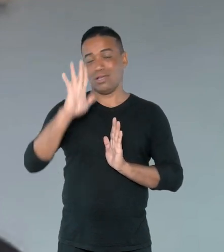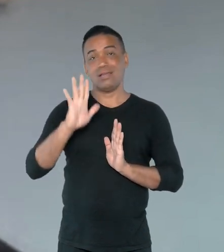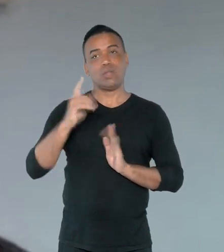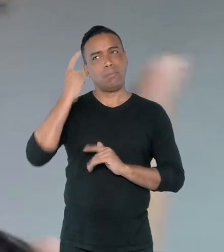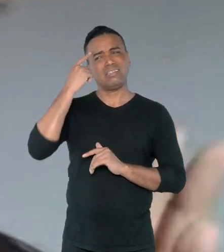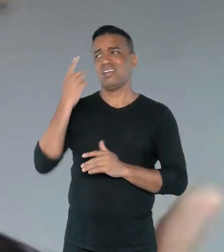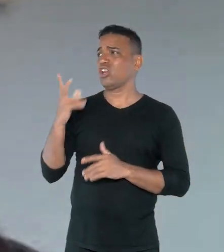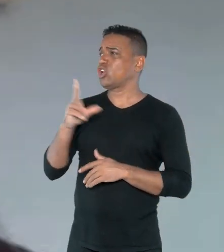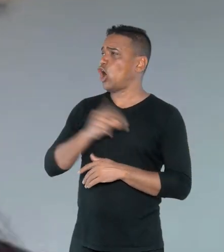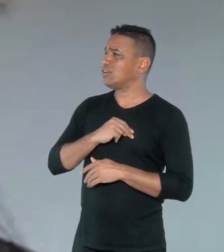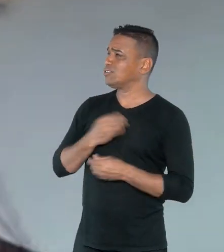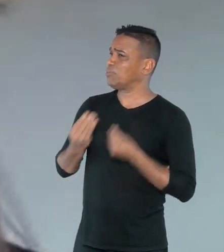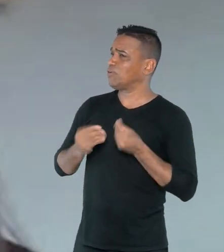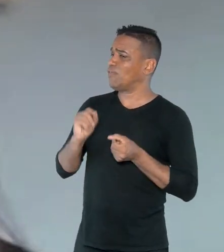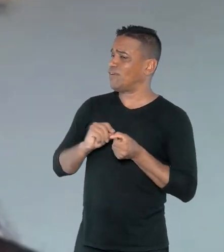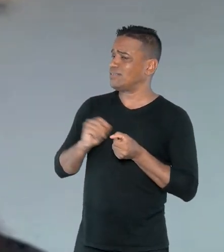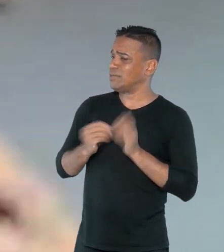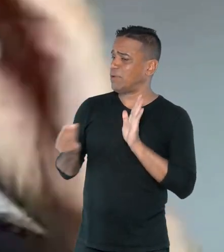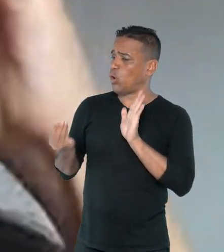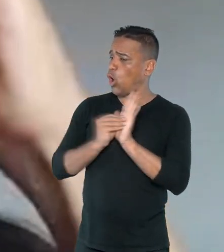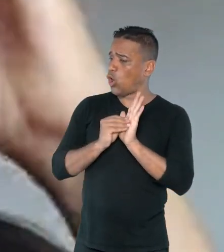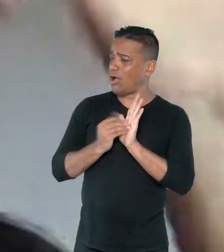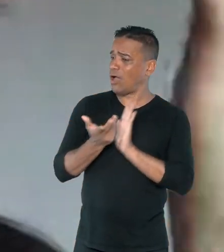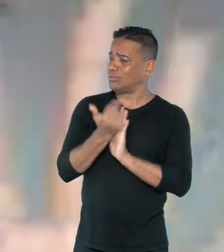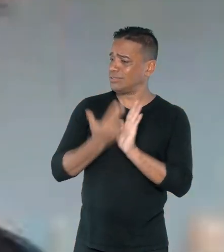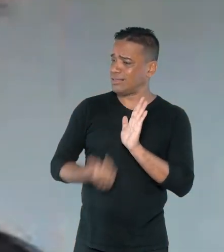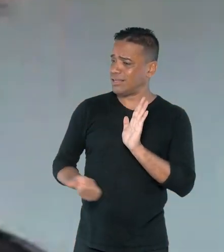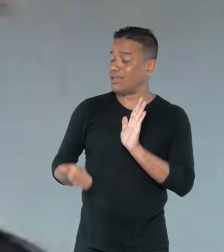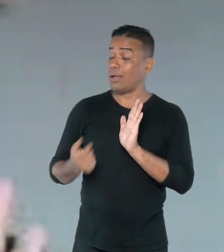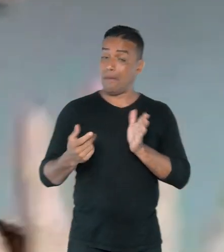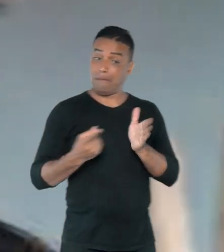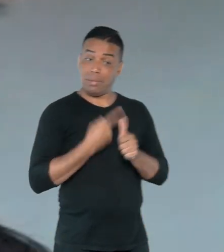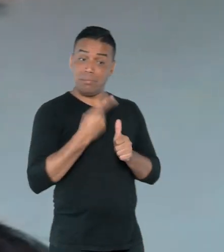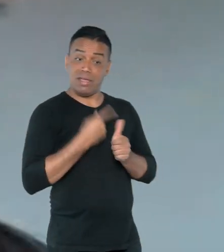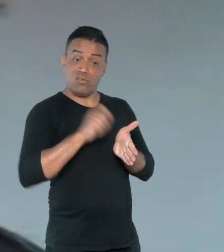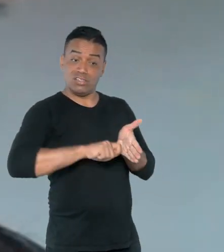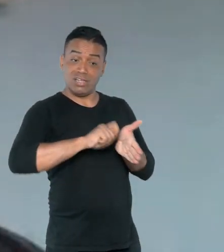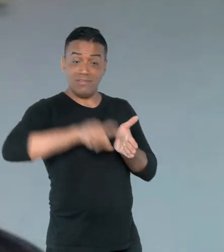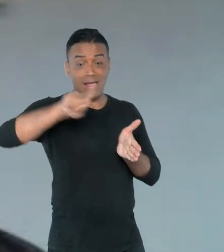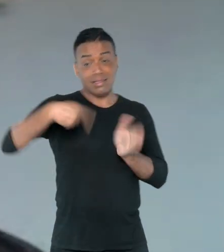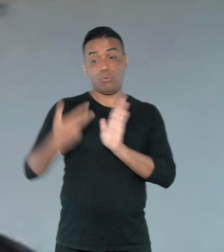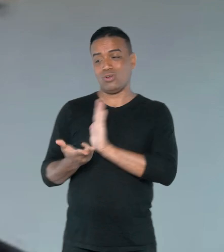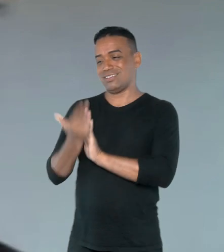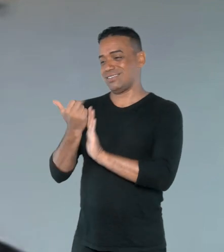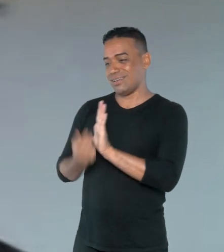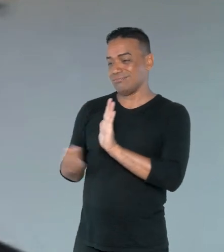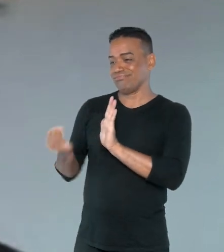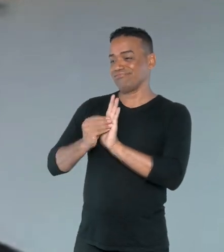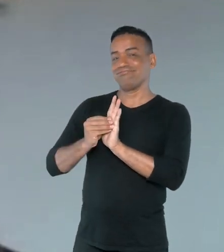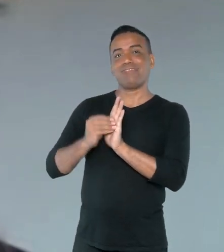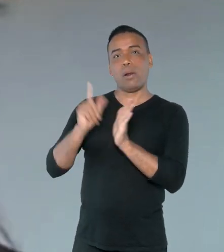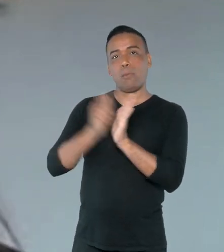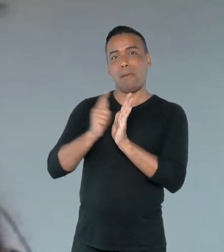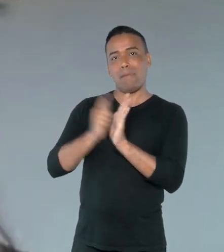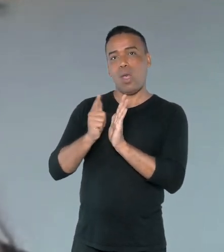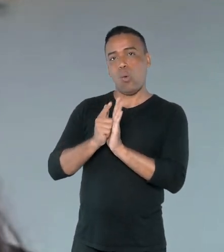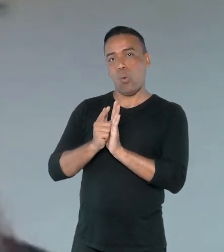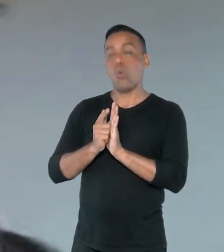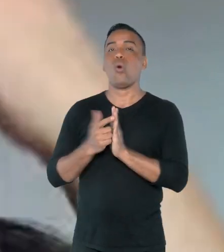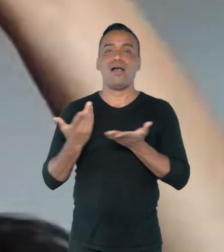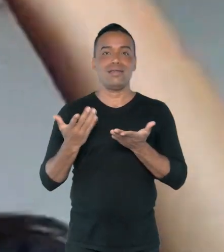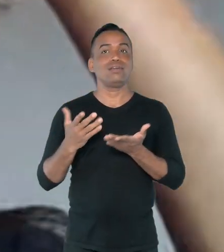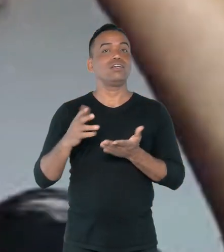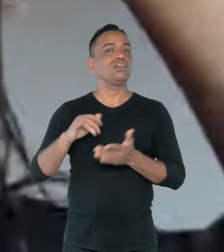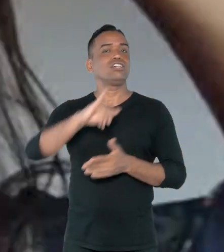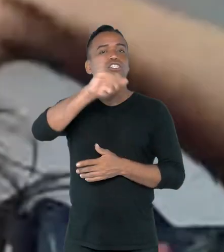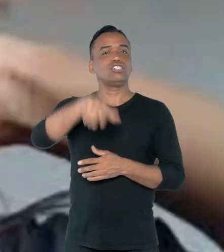pensei, nossa, como eu vou fazer para colocar isso? Bom, primeiro eu vou escrever e depois eu penso como que eu vou colocar isso no papel. E foi aí que entrou a